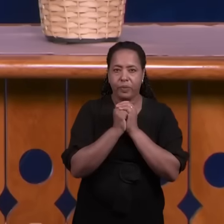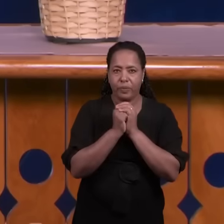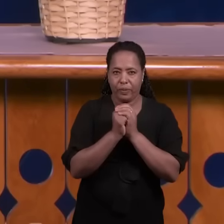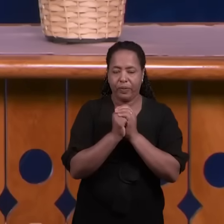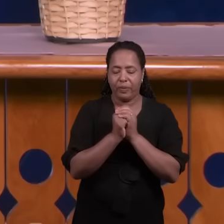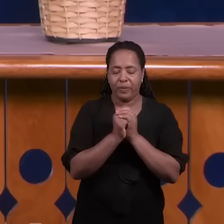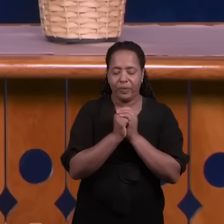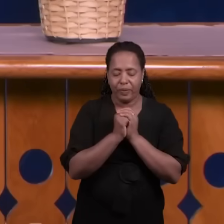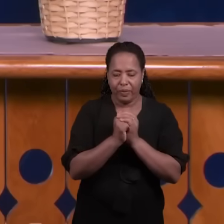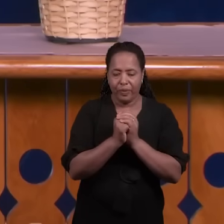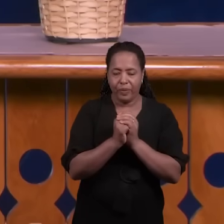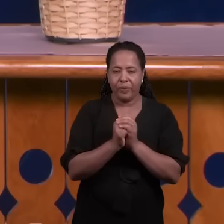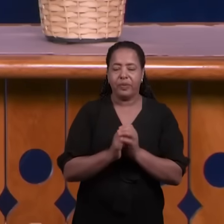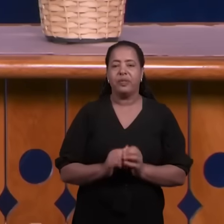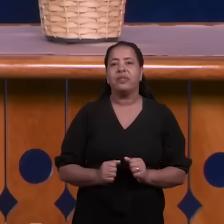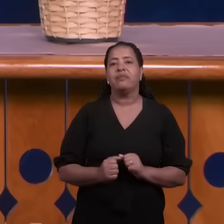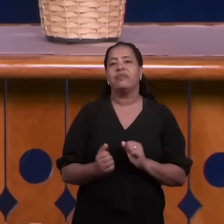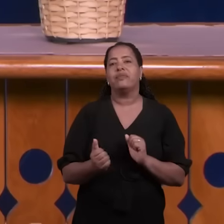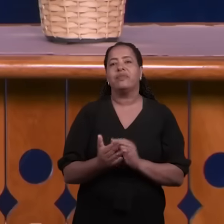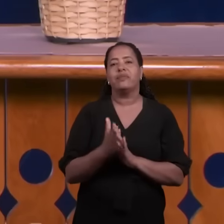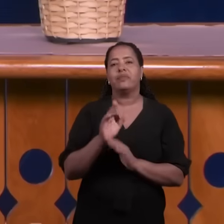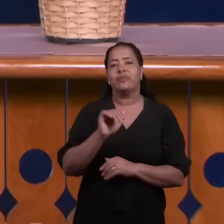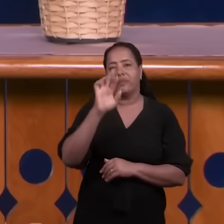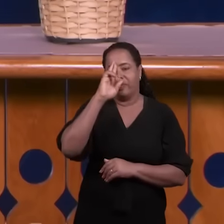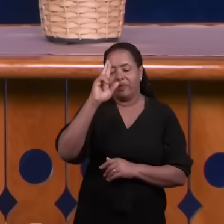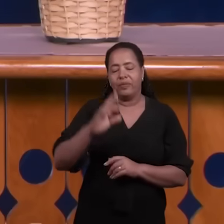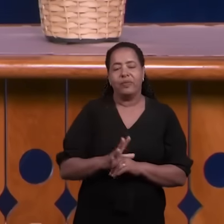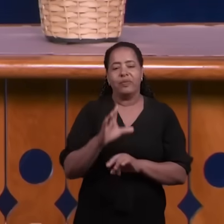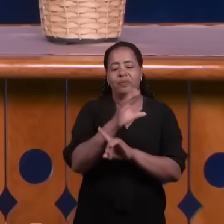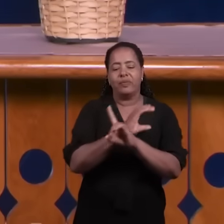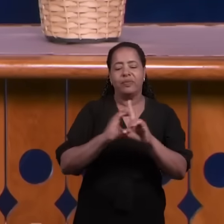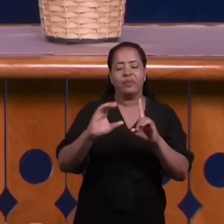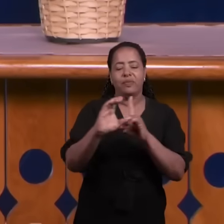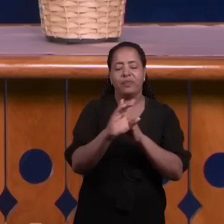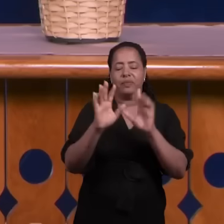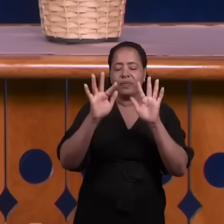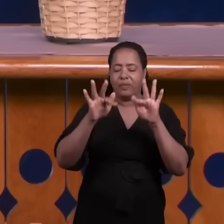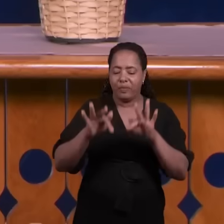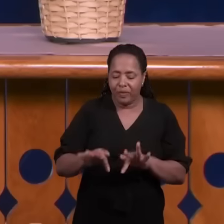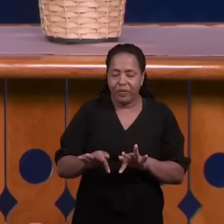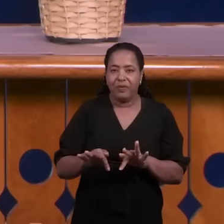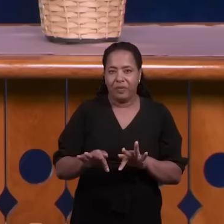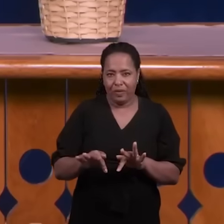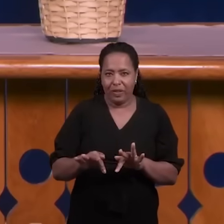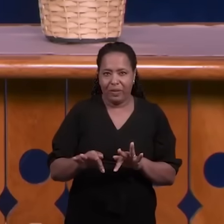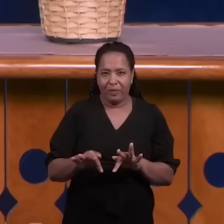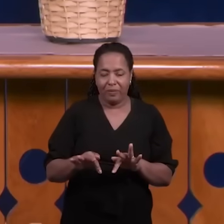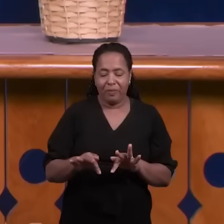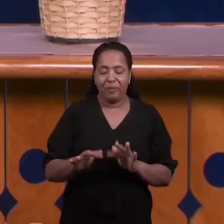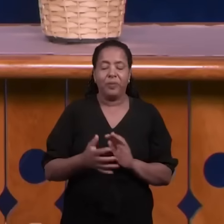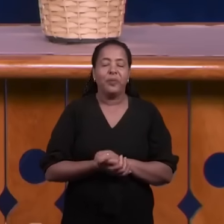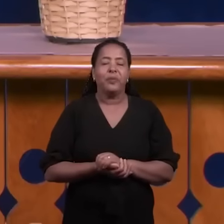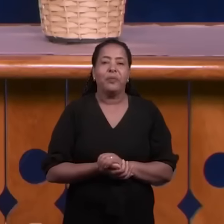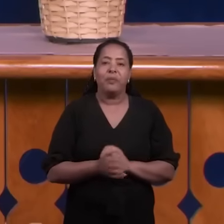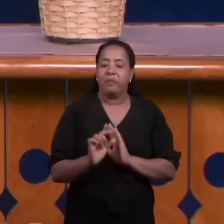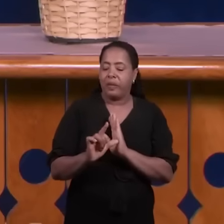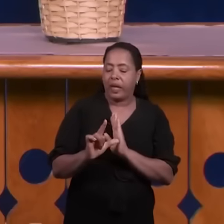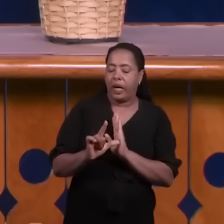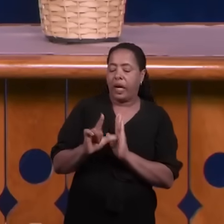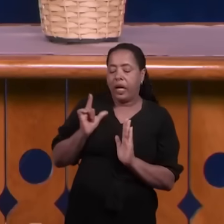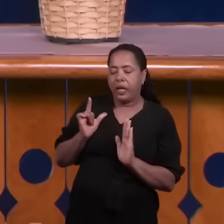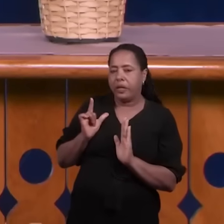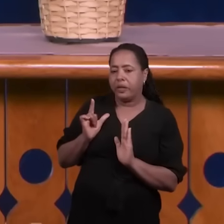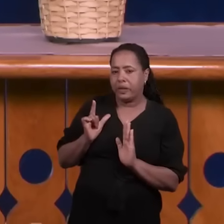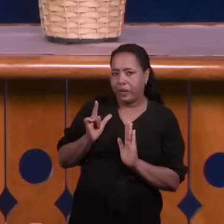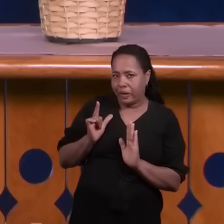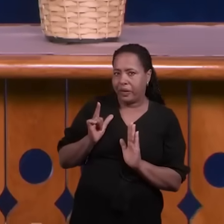sempre. Amém. Amém. Louvado seja o nome do Senhor. O nosso culto está chegando ao fim, está terminando.